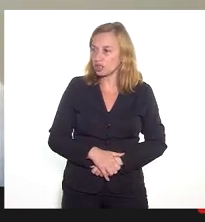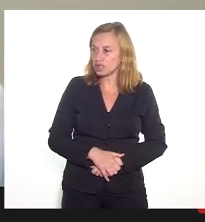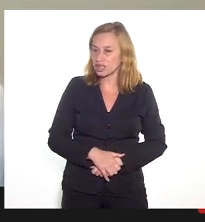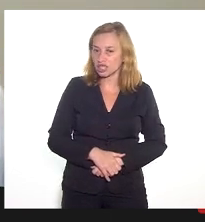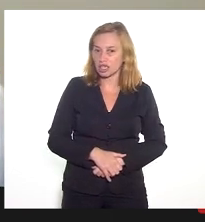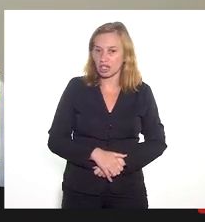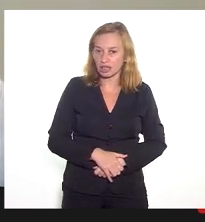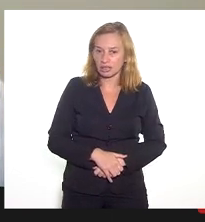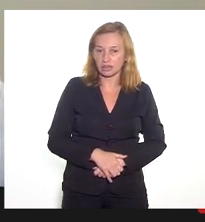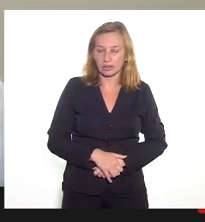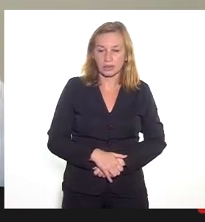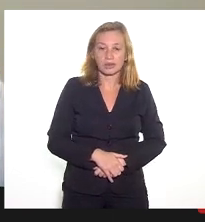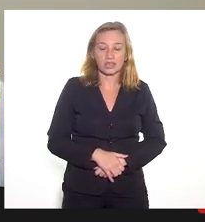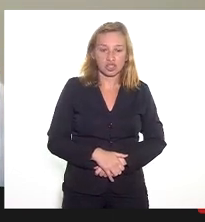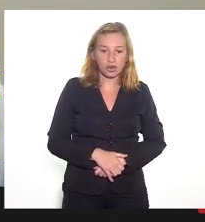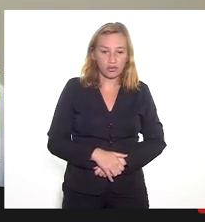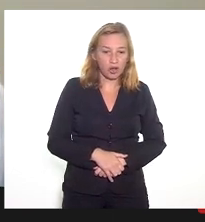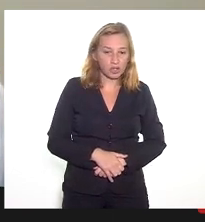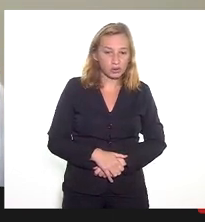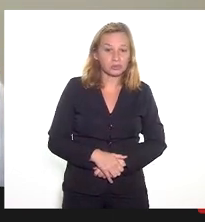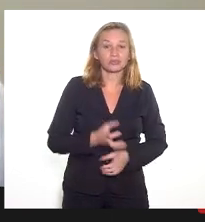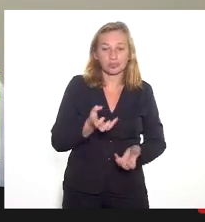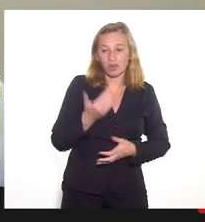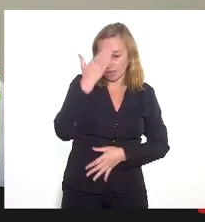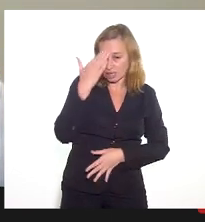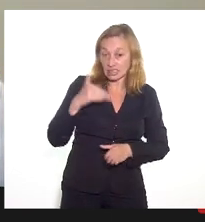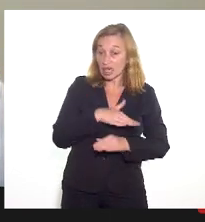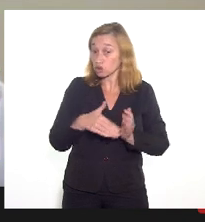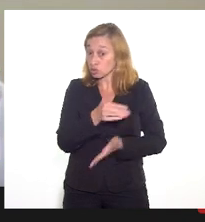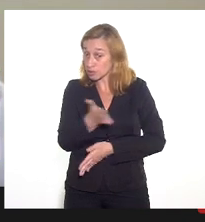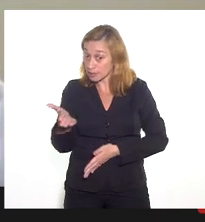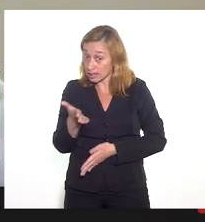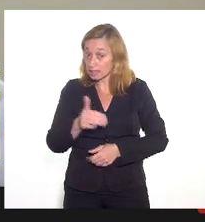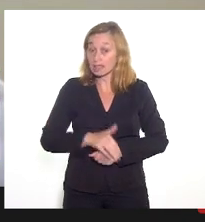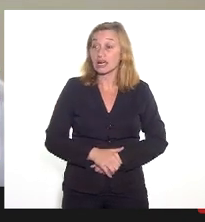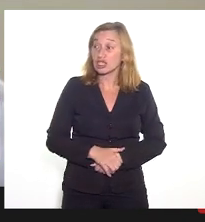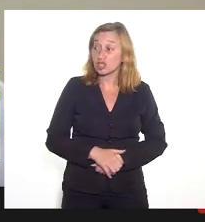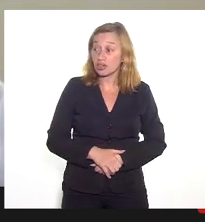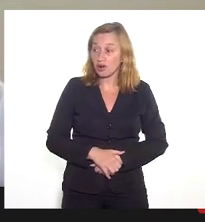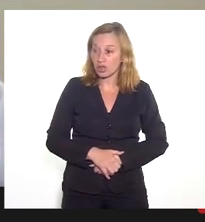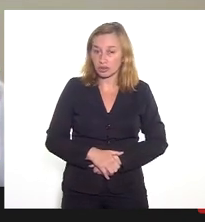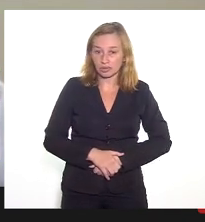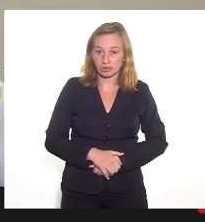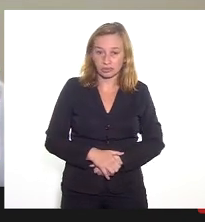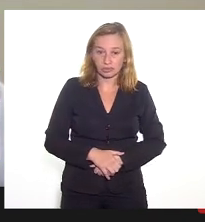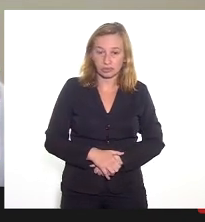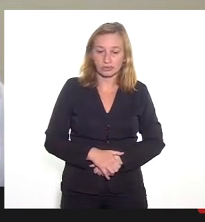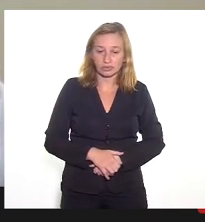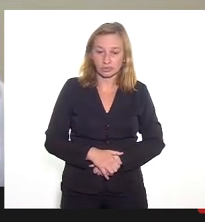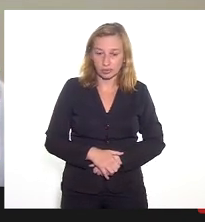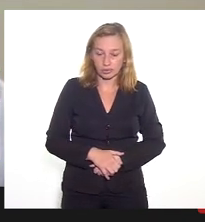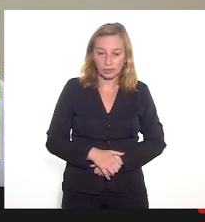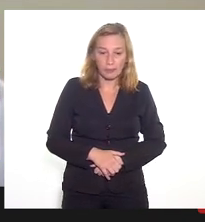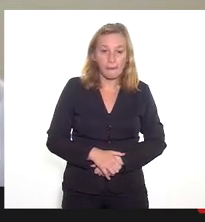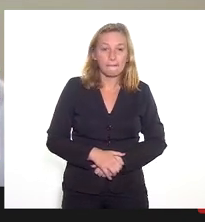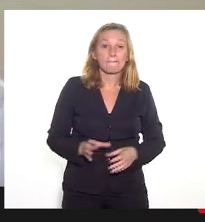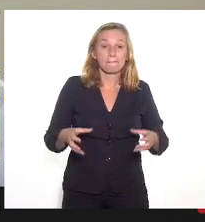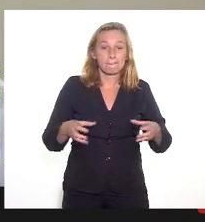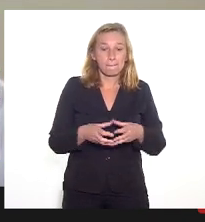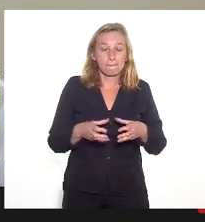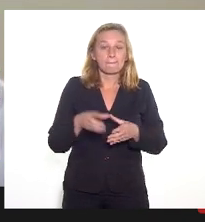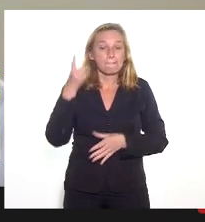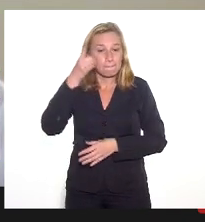requeria densidade nesse ato. Eu quero agradecer a todos e todas, todos os parlamentares. Essa é uma construção coletiva dos parlamentares